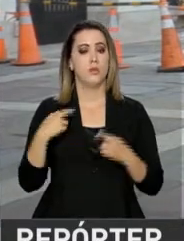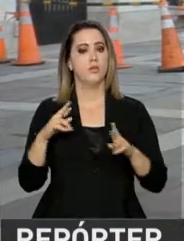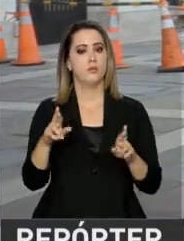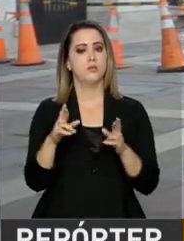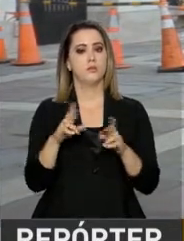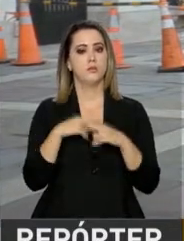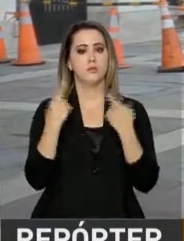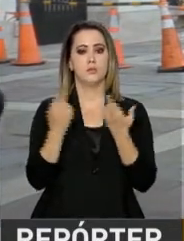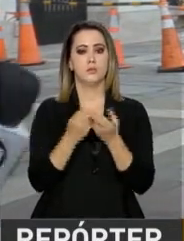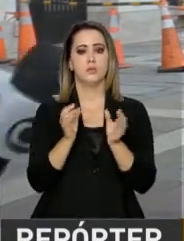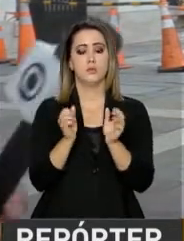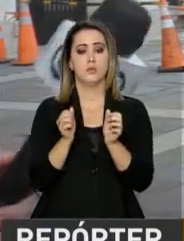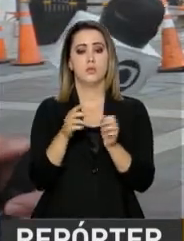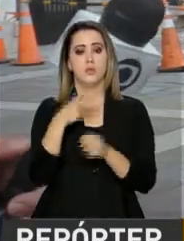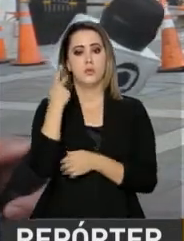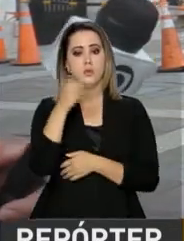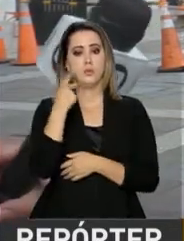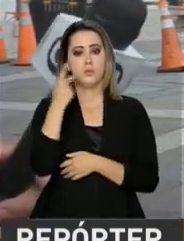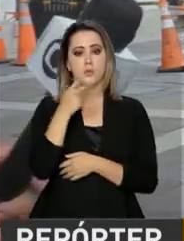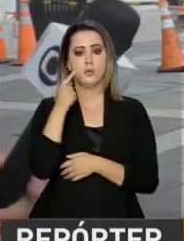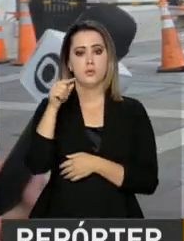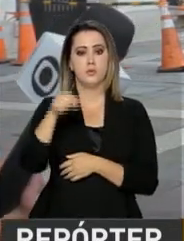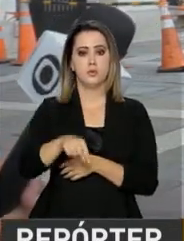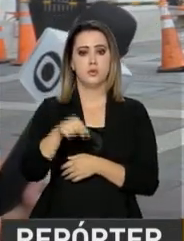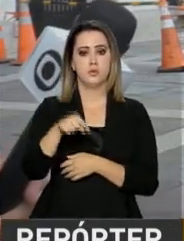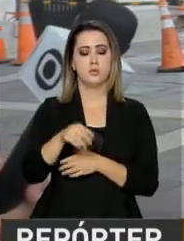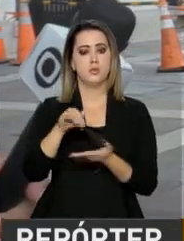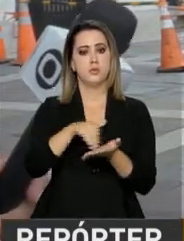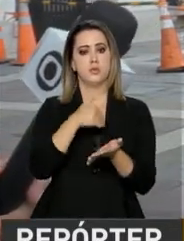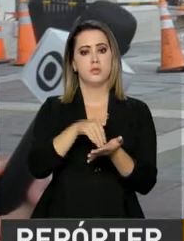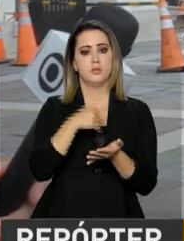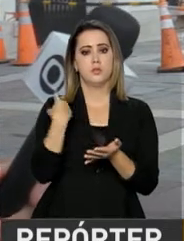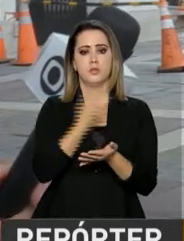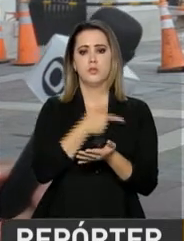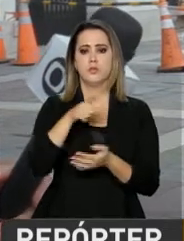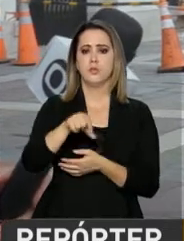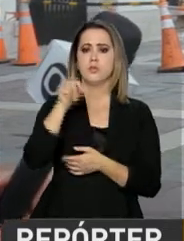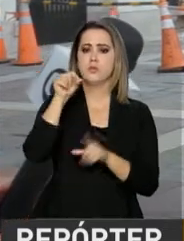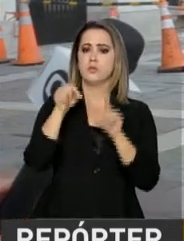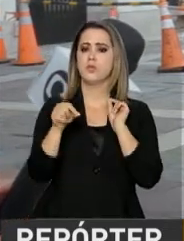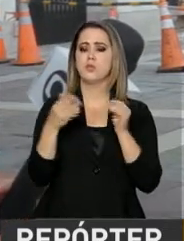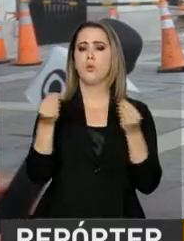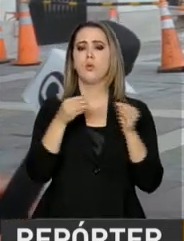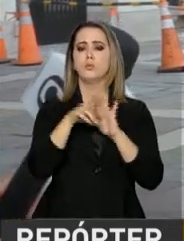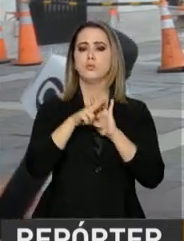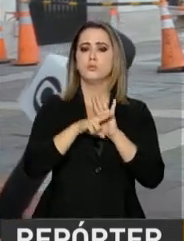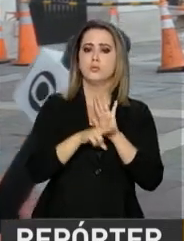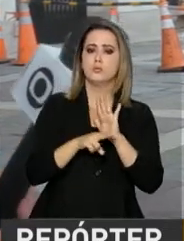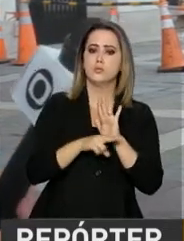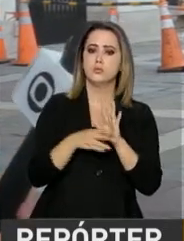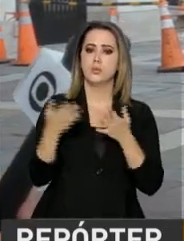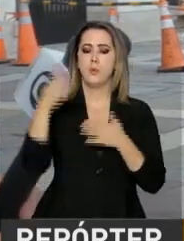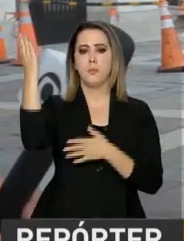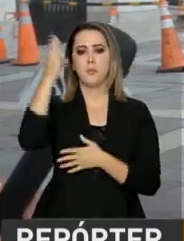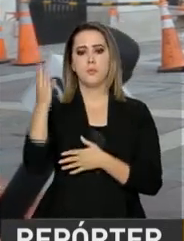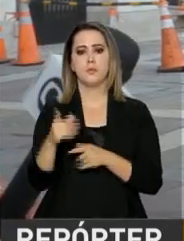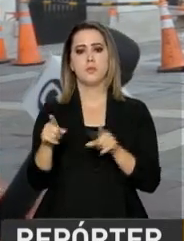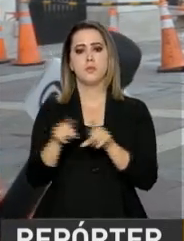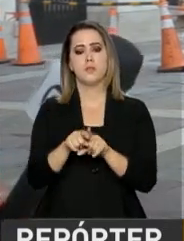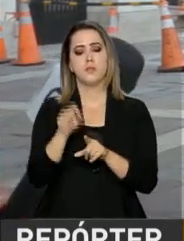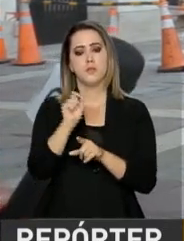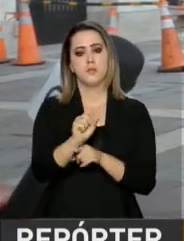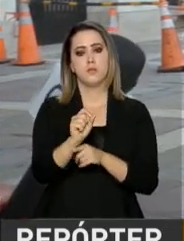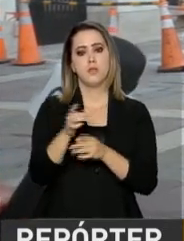reunião mais política aqui com um secretário e a gente definir um cronograma para a volta do brasil as exportações